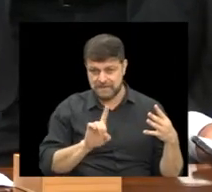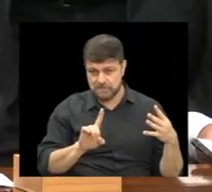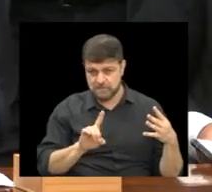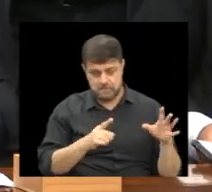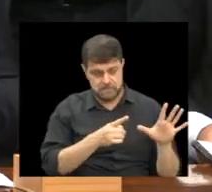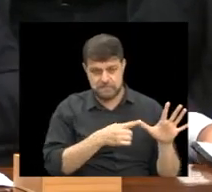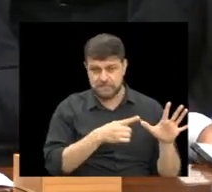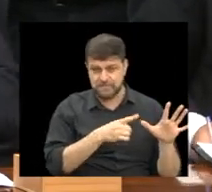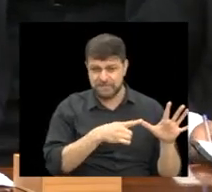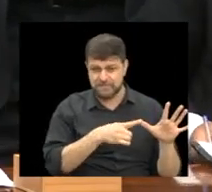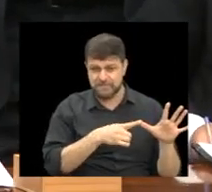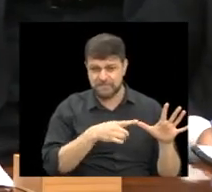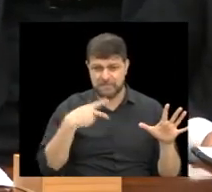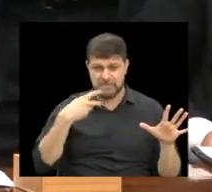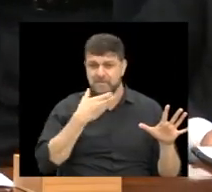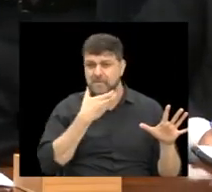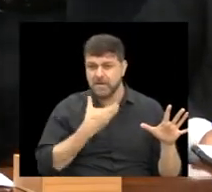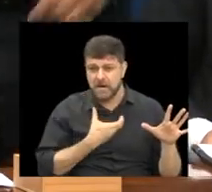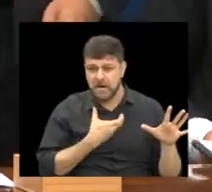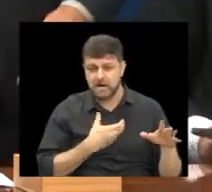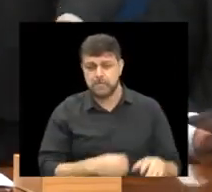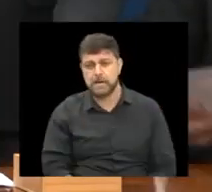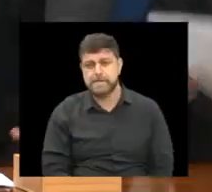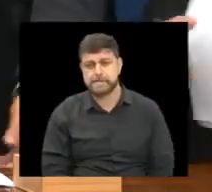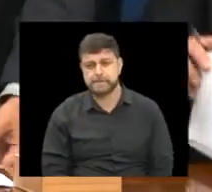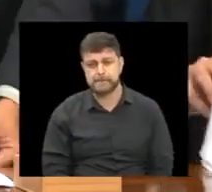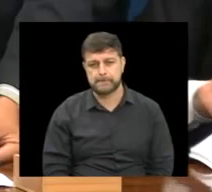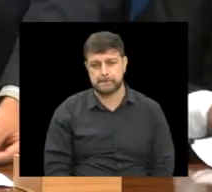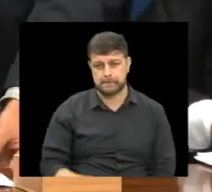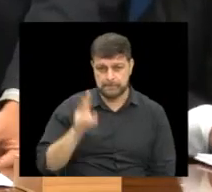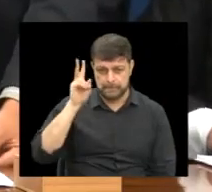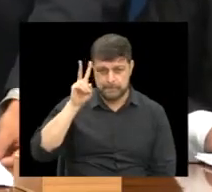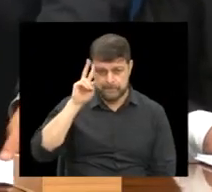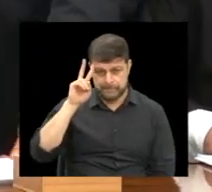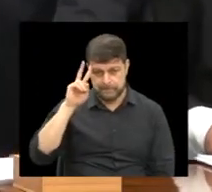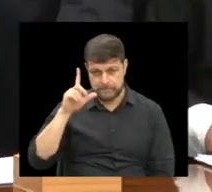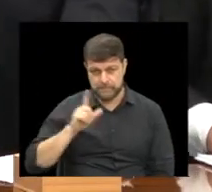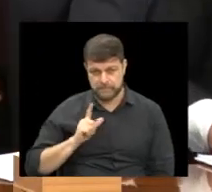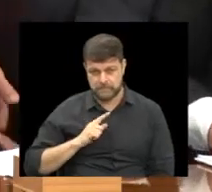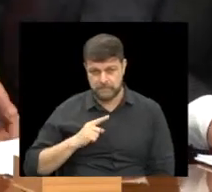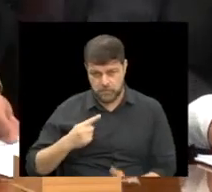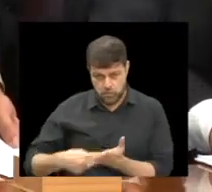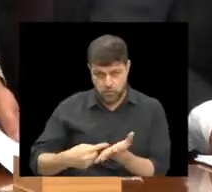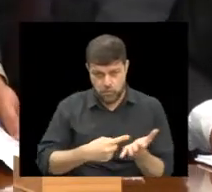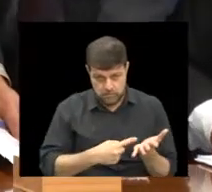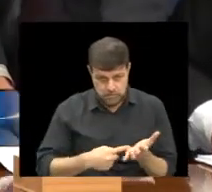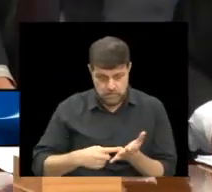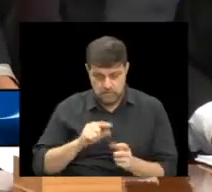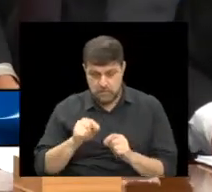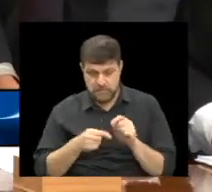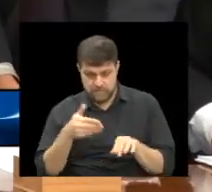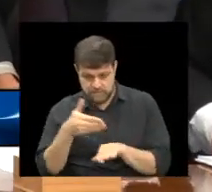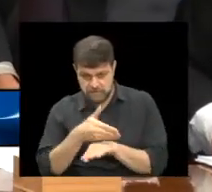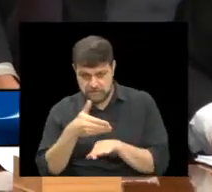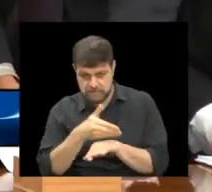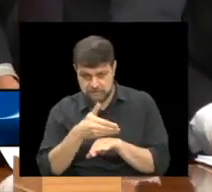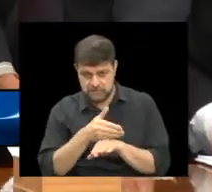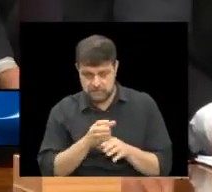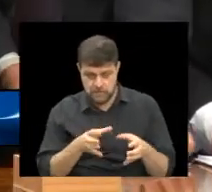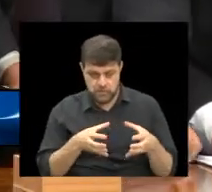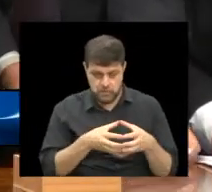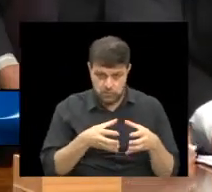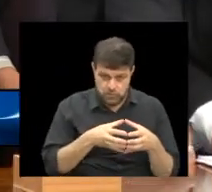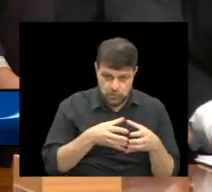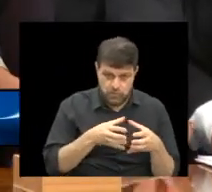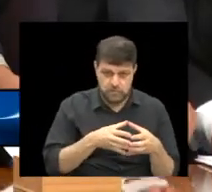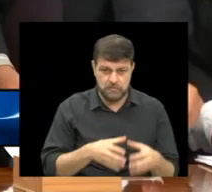Ribeiro, vereador Carmo Luiz. Lembrando que na concordância aí da participação dos membros